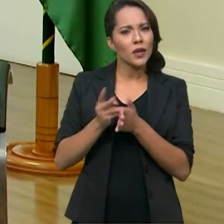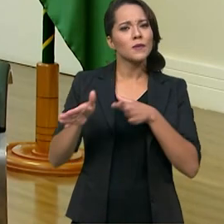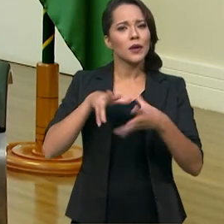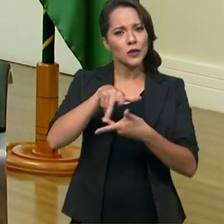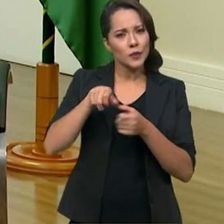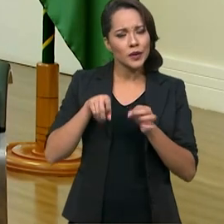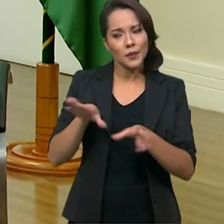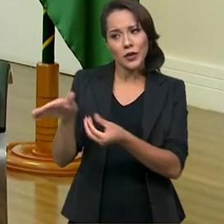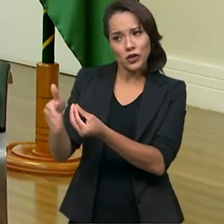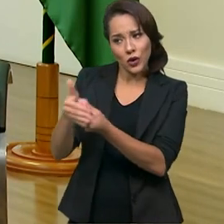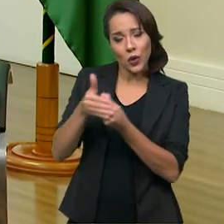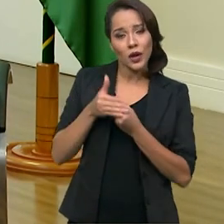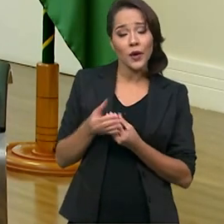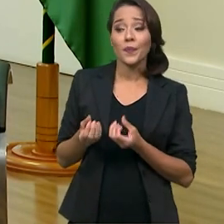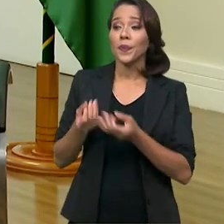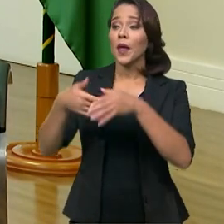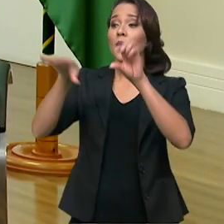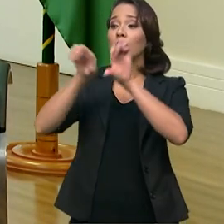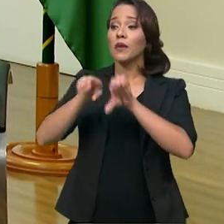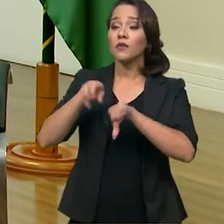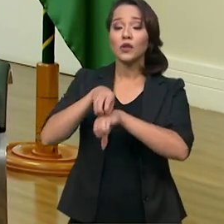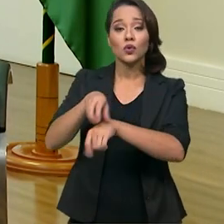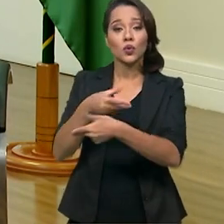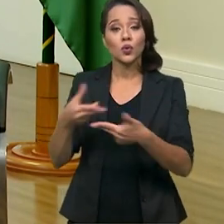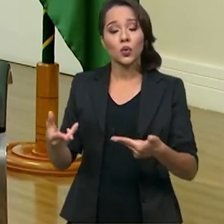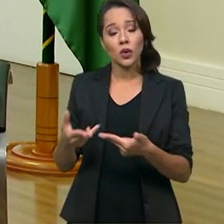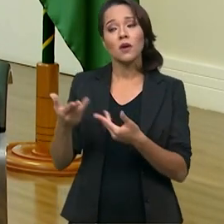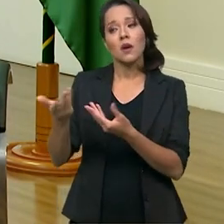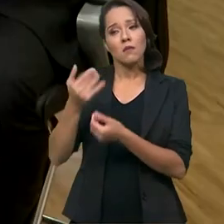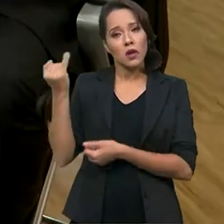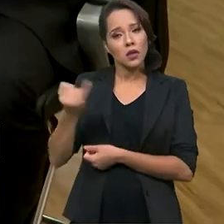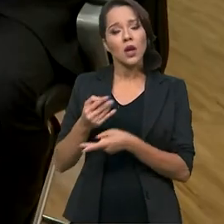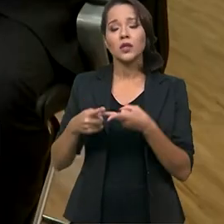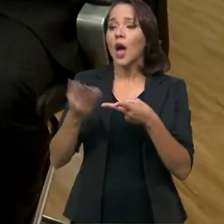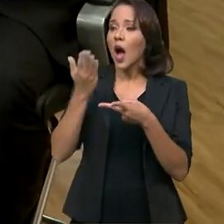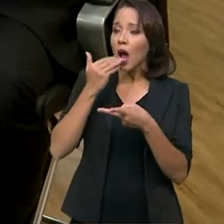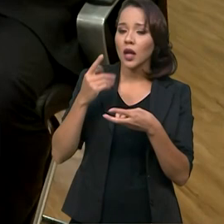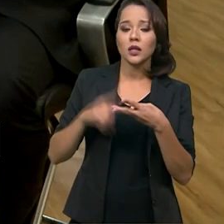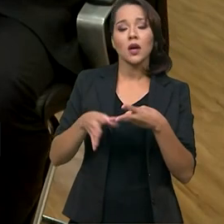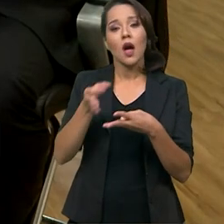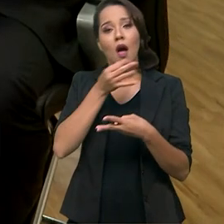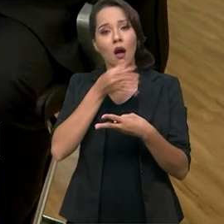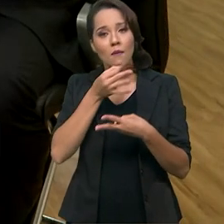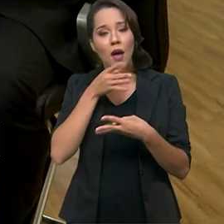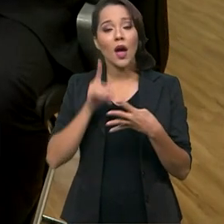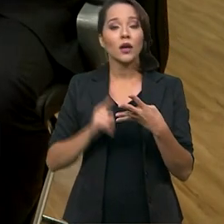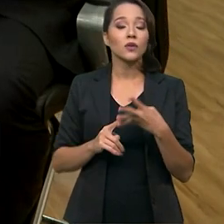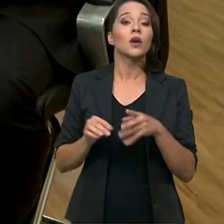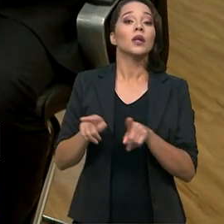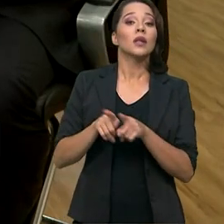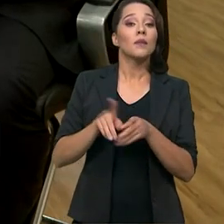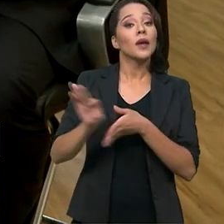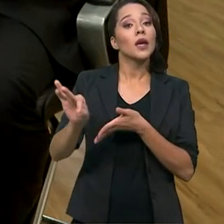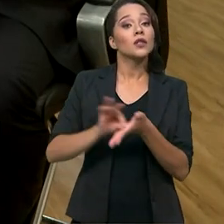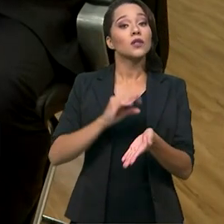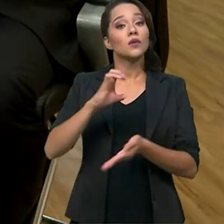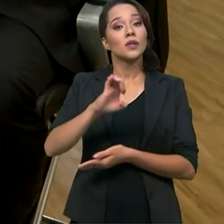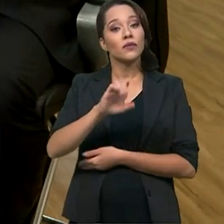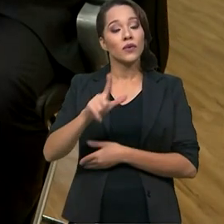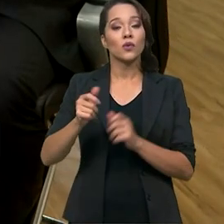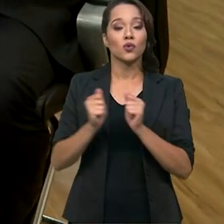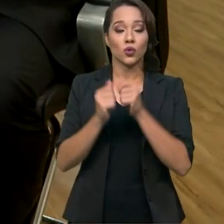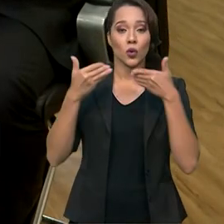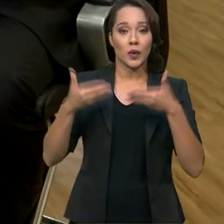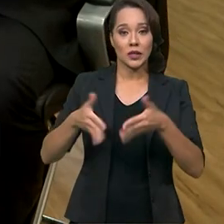pessoas, temos toda a infraestrutura necessária, alimentação, medicamentos, a parte de registro civil através do Ministério